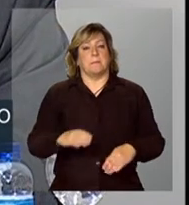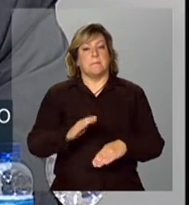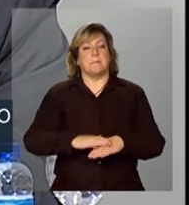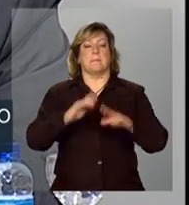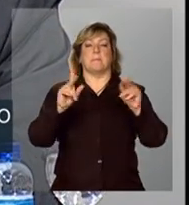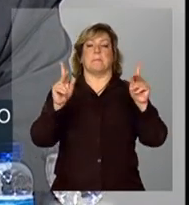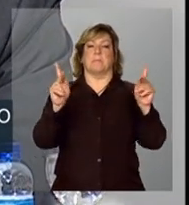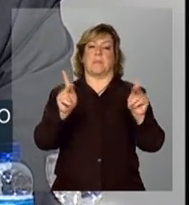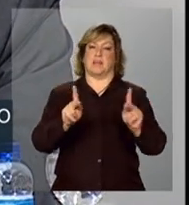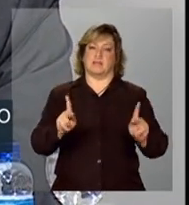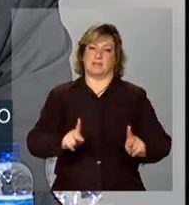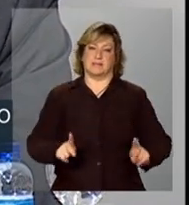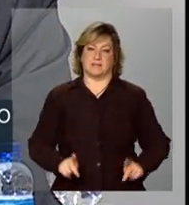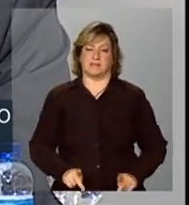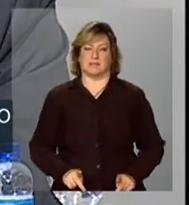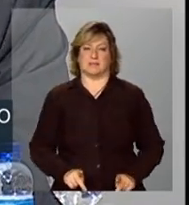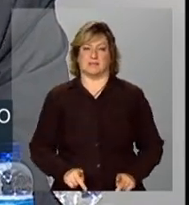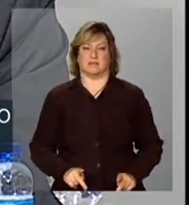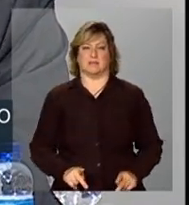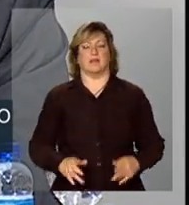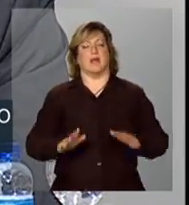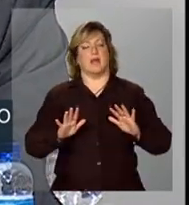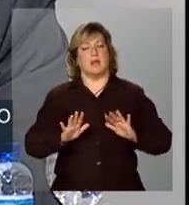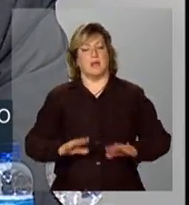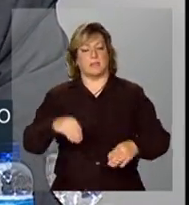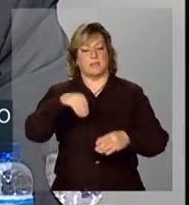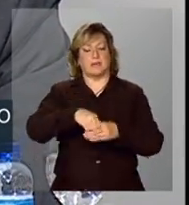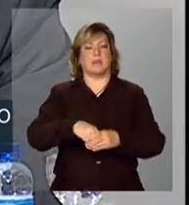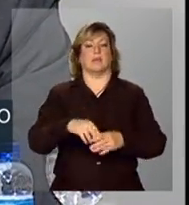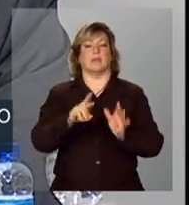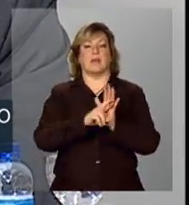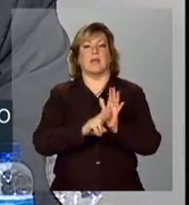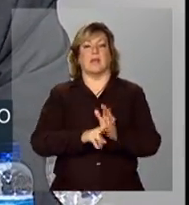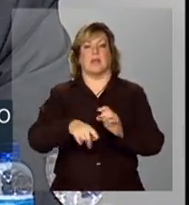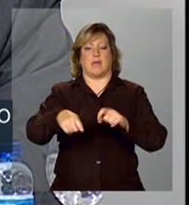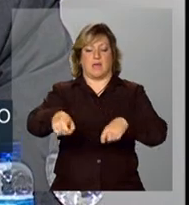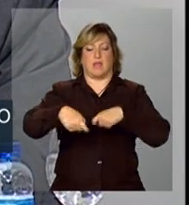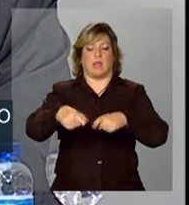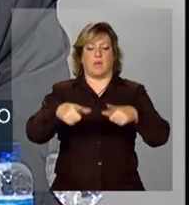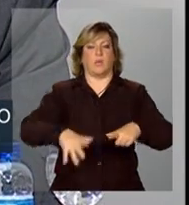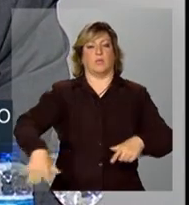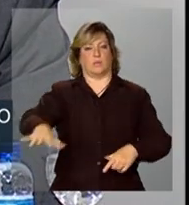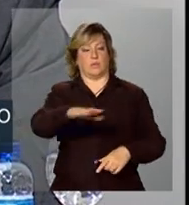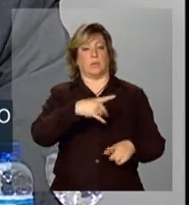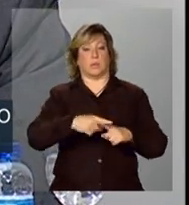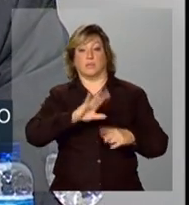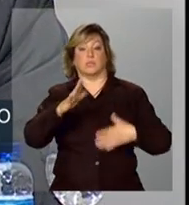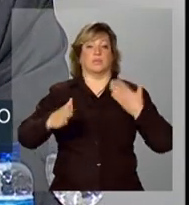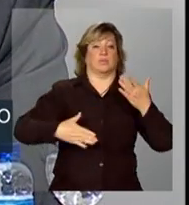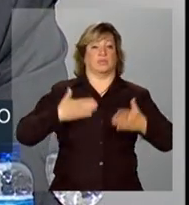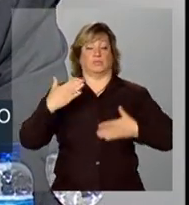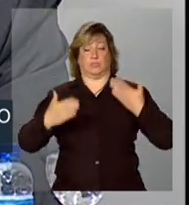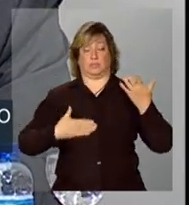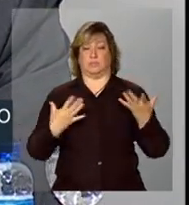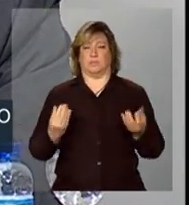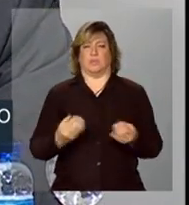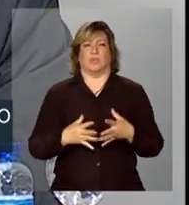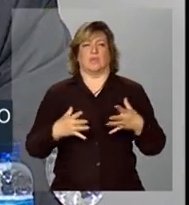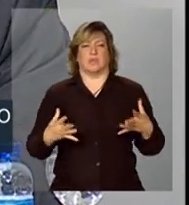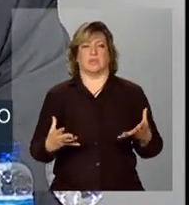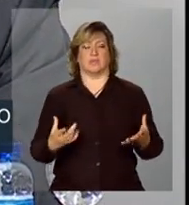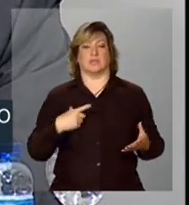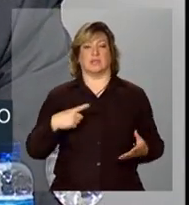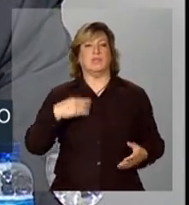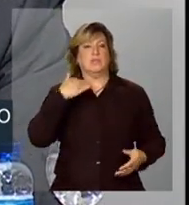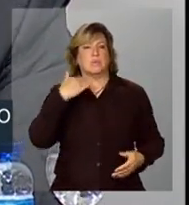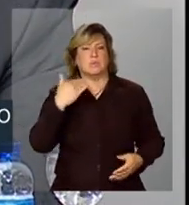paz e de sossego no campo. Porque a incerteza era muito grande, a incerteza